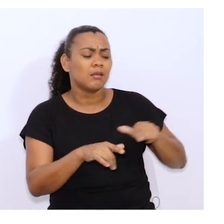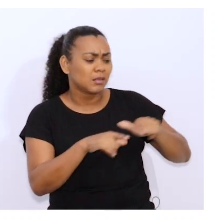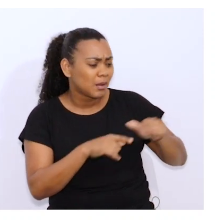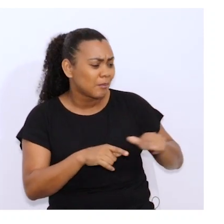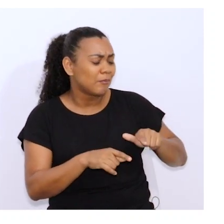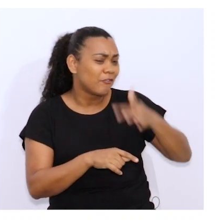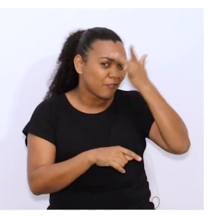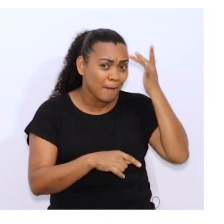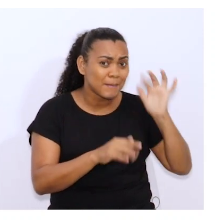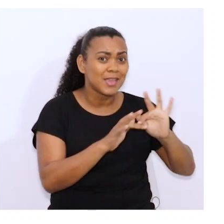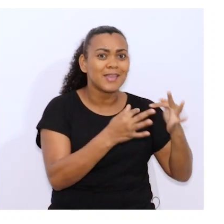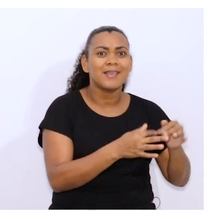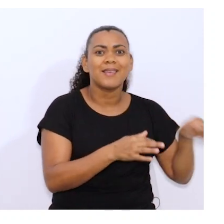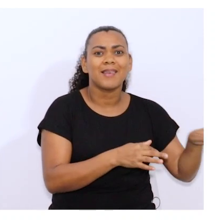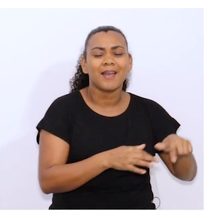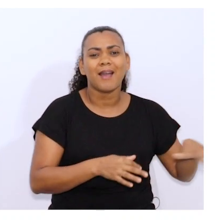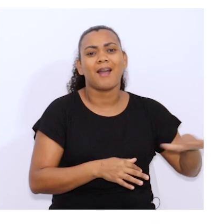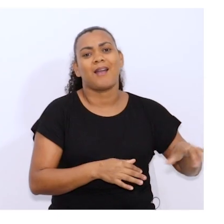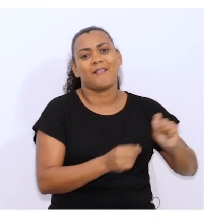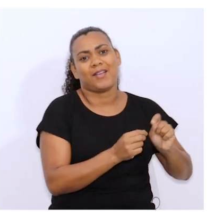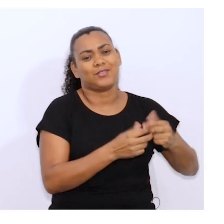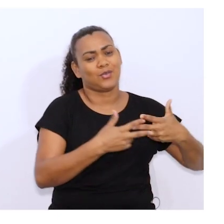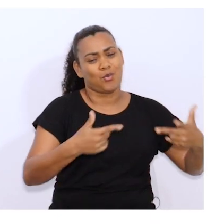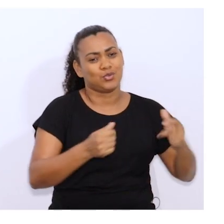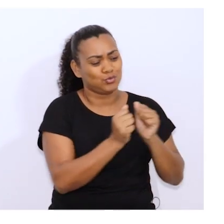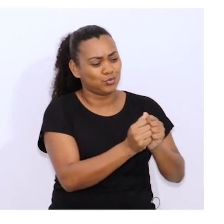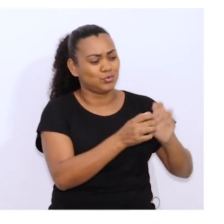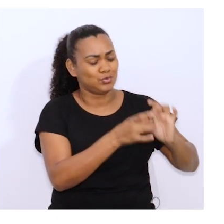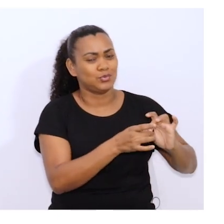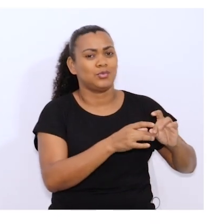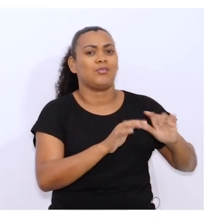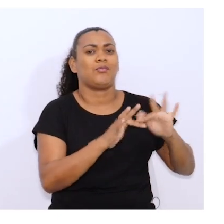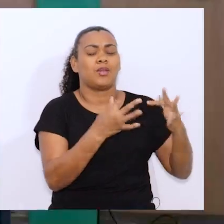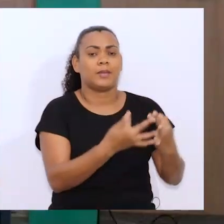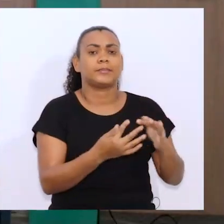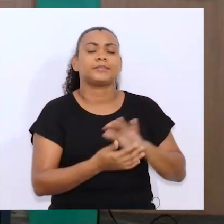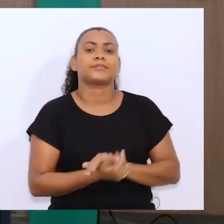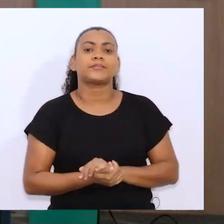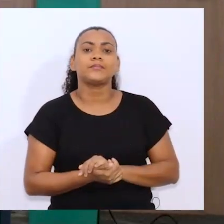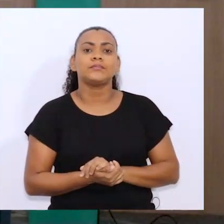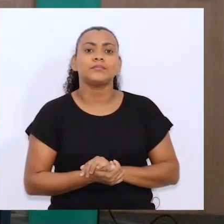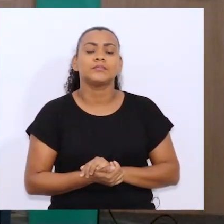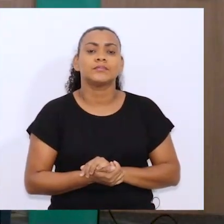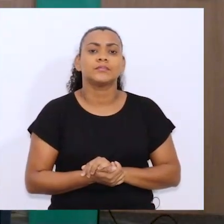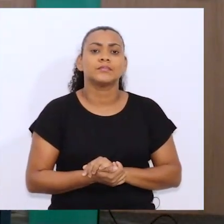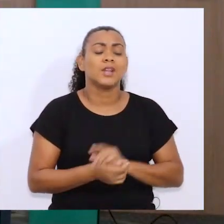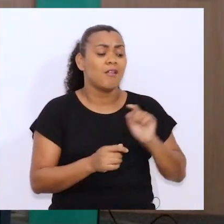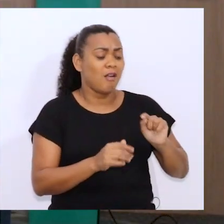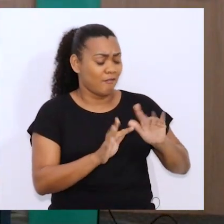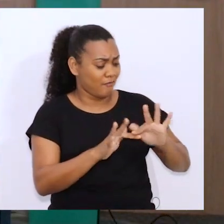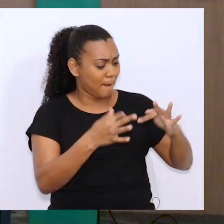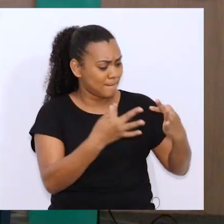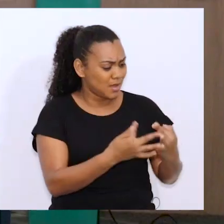da família, exercendo todas as etapas produtivas, ou seja, quando há uma produção